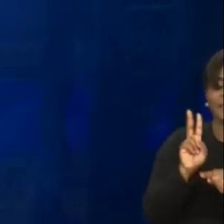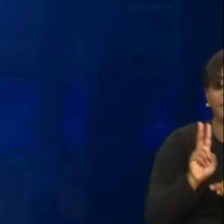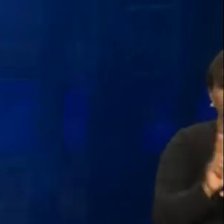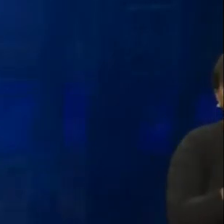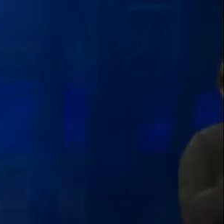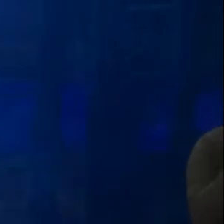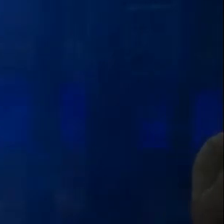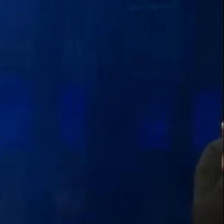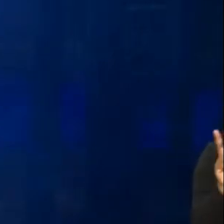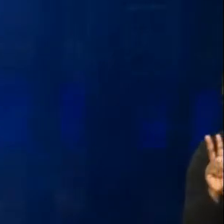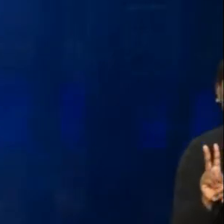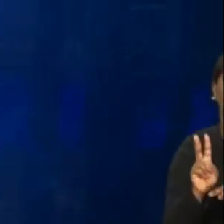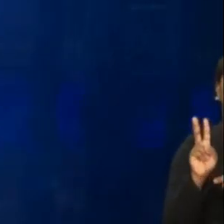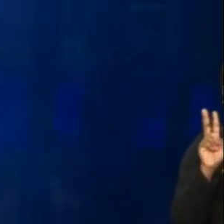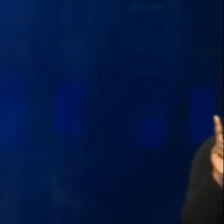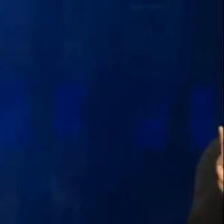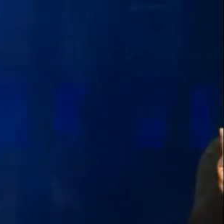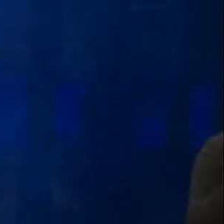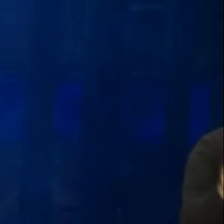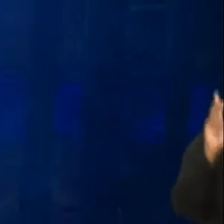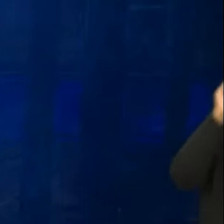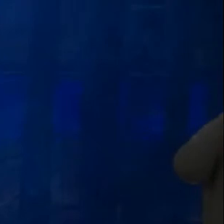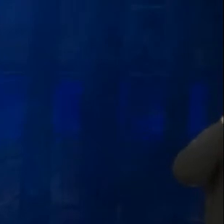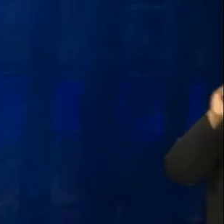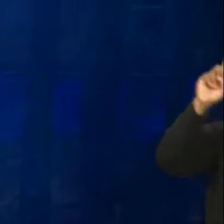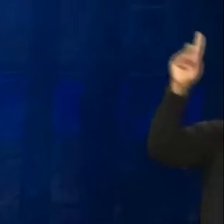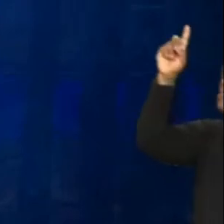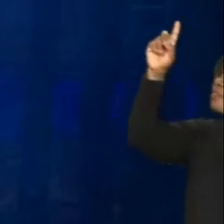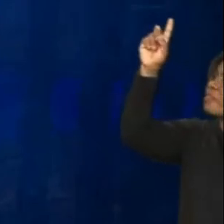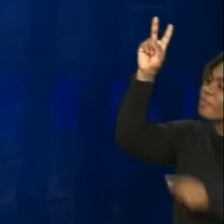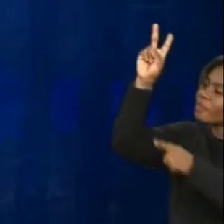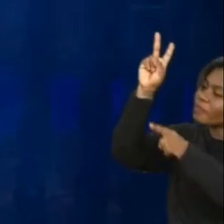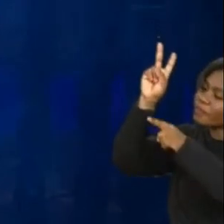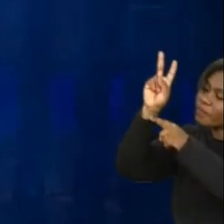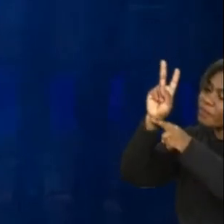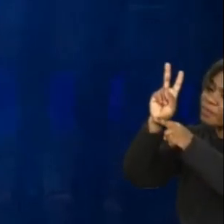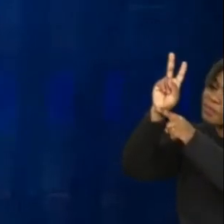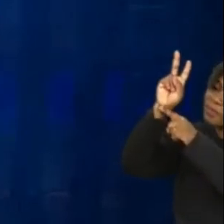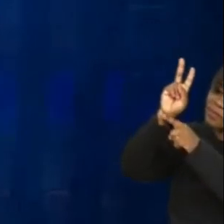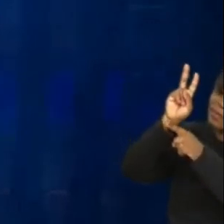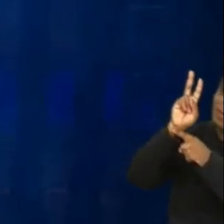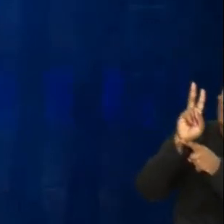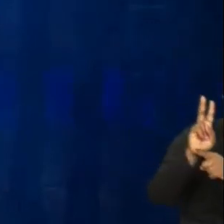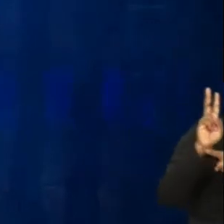cuido de ti. Bem baixinho, eu cuido.